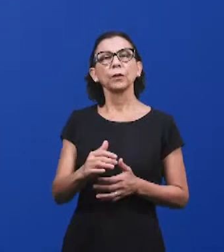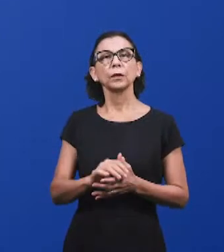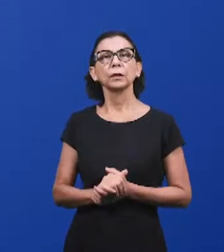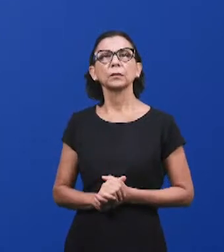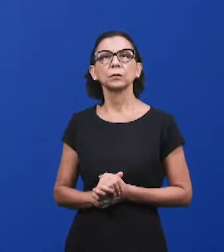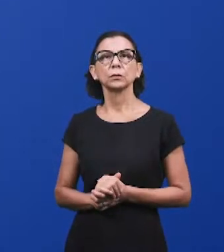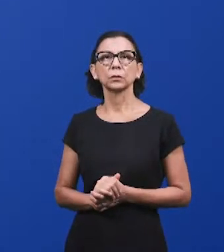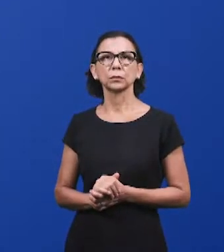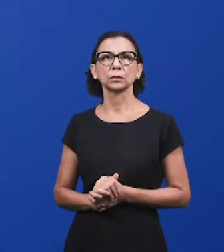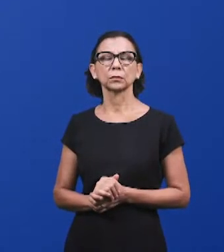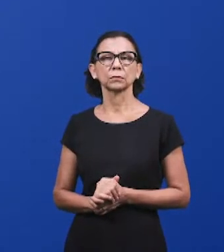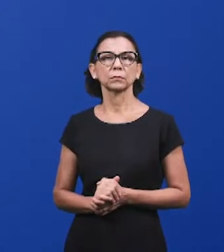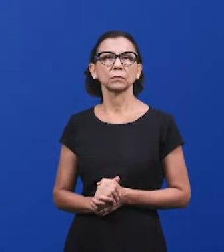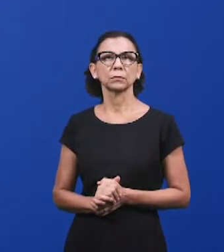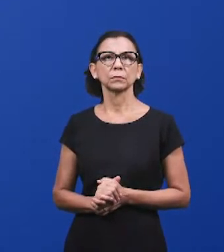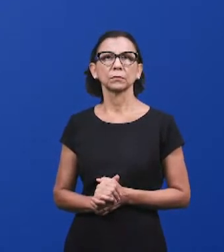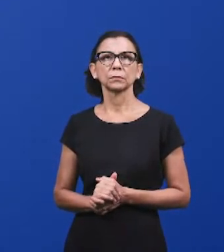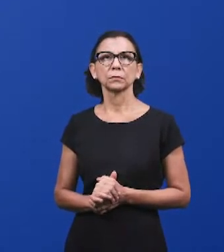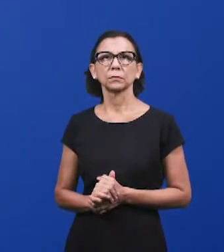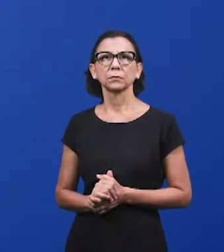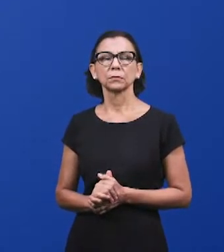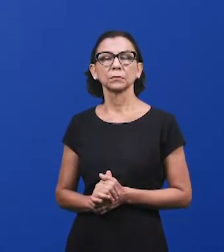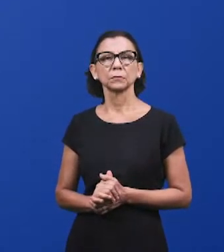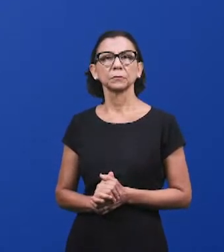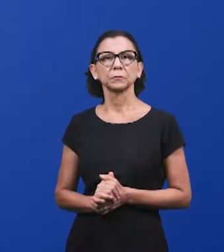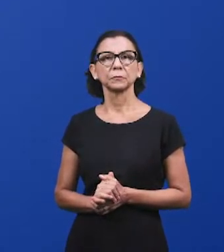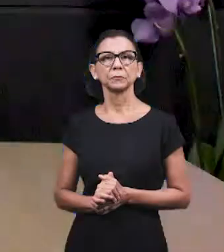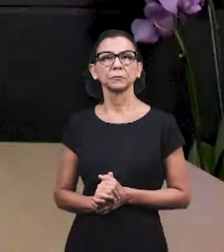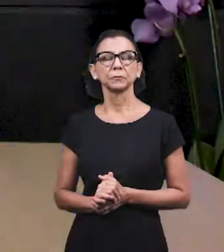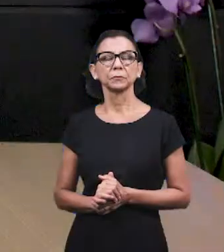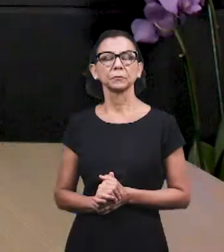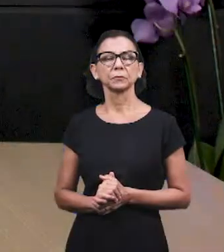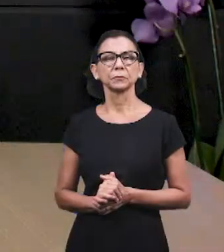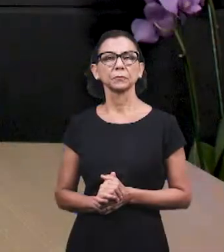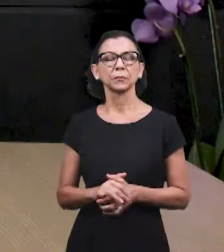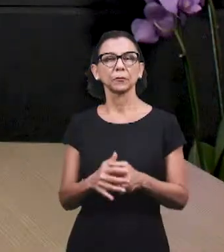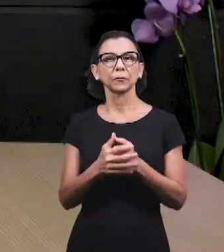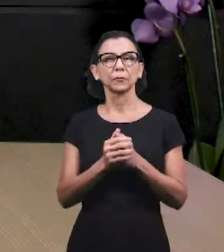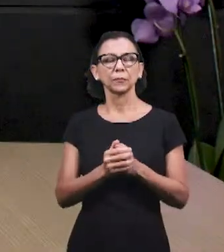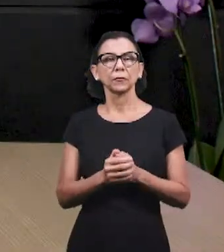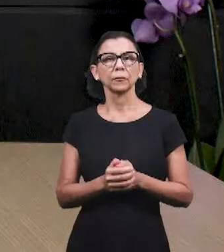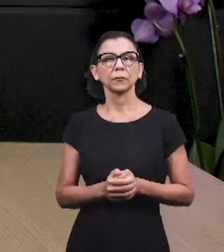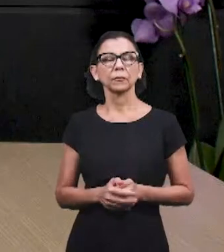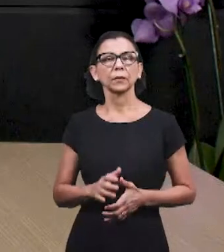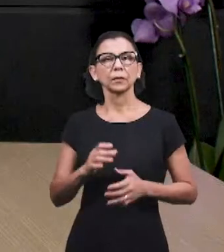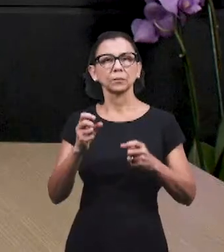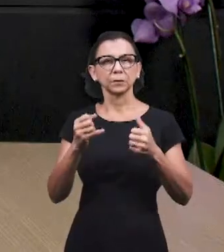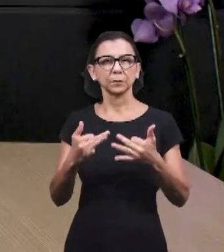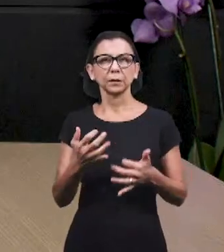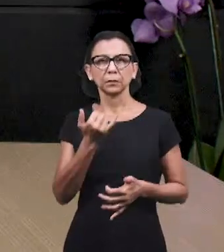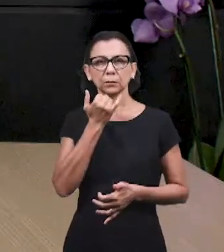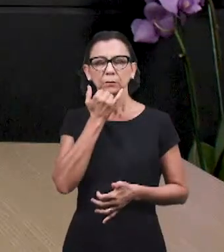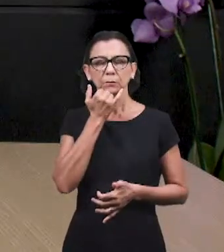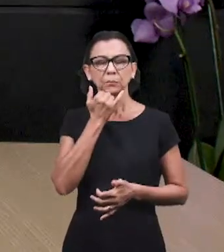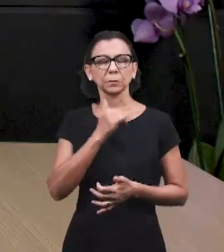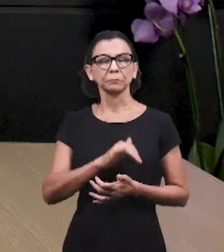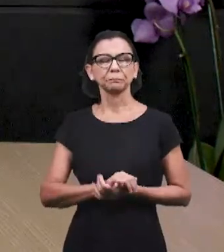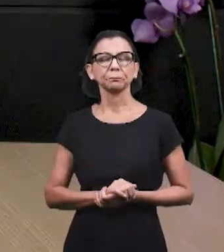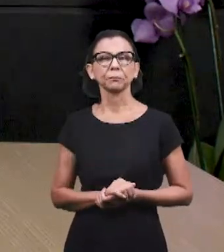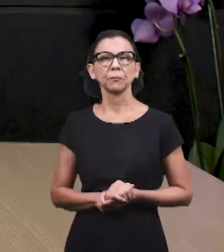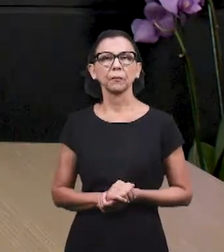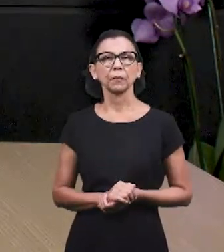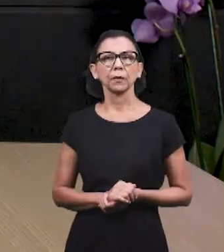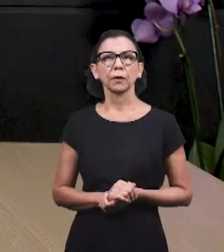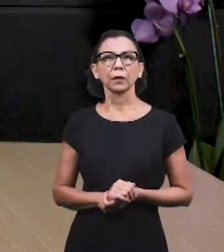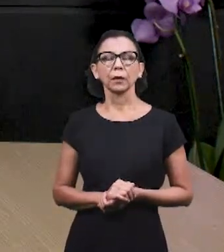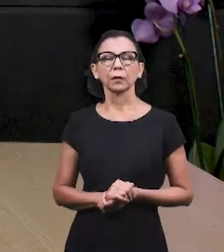em Cristo. Amém a todos. A paz do Senhor Jesus. Amém, Vinícius. A paz do Senhor Jesus. Muito bem colocado ali o